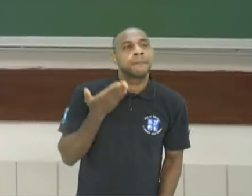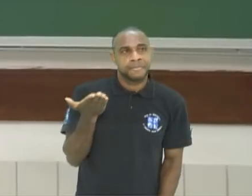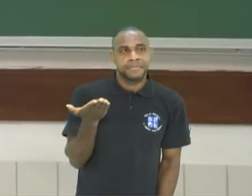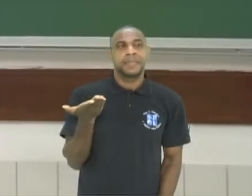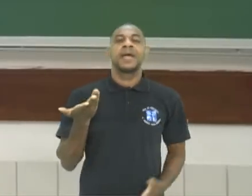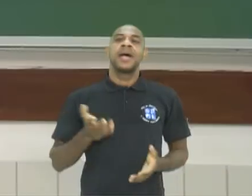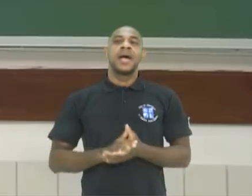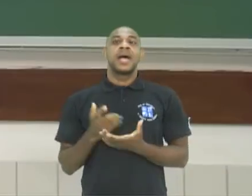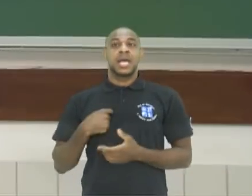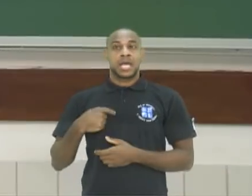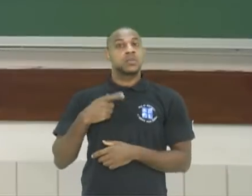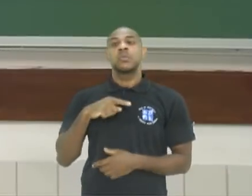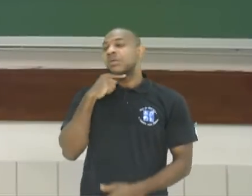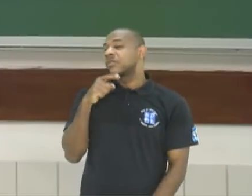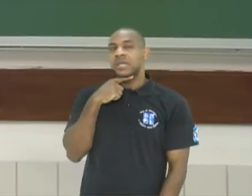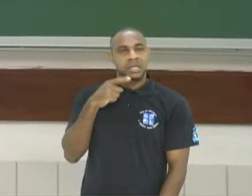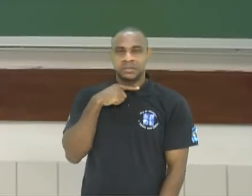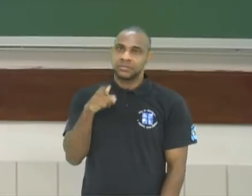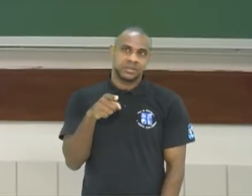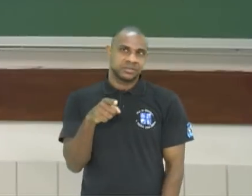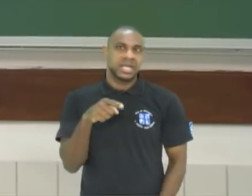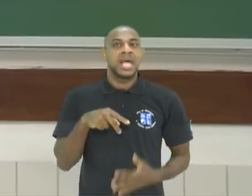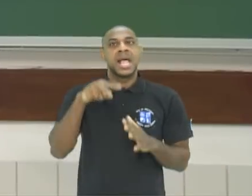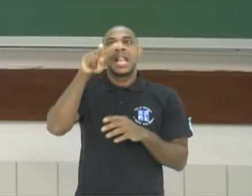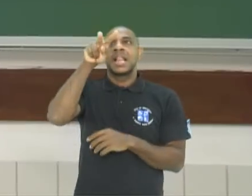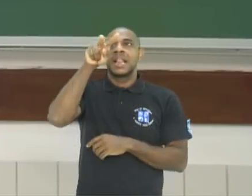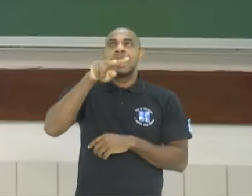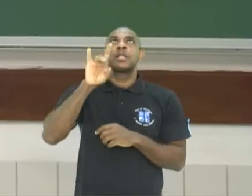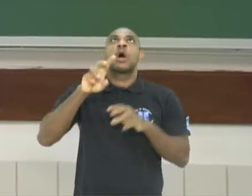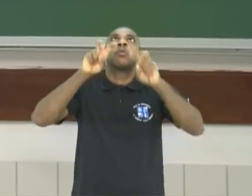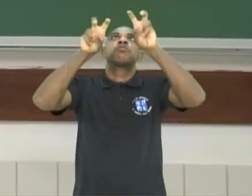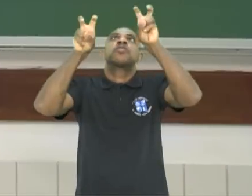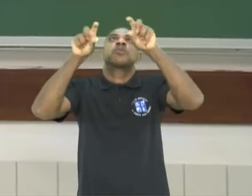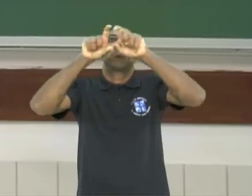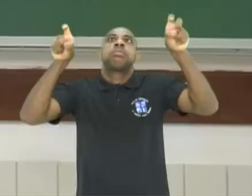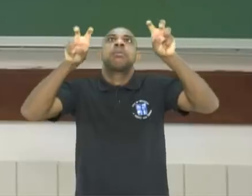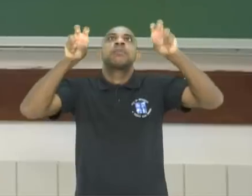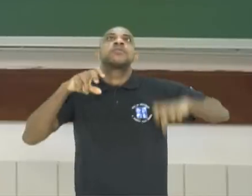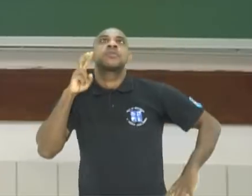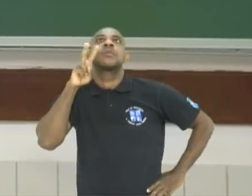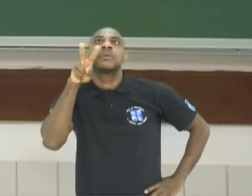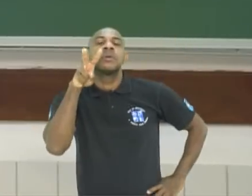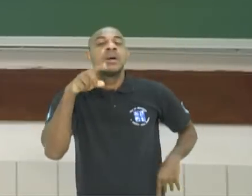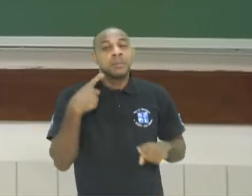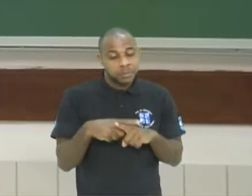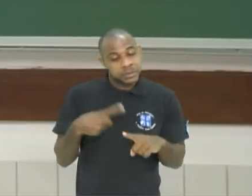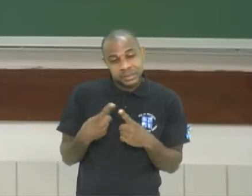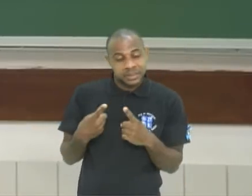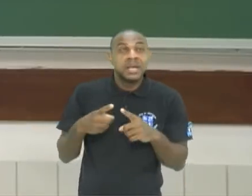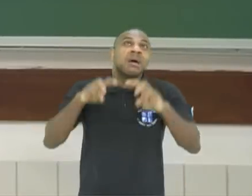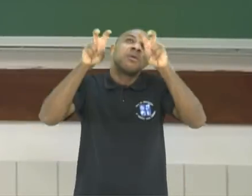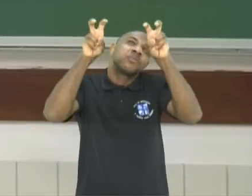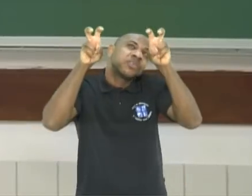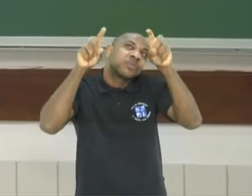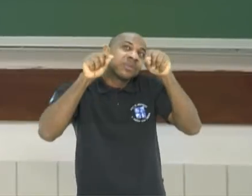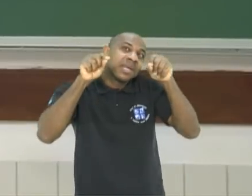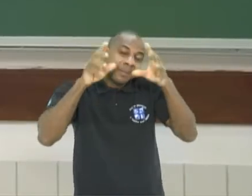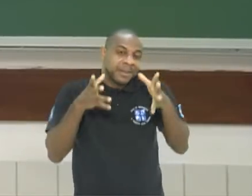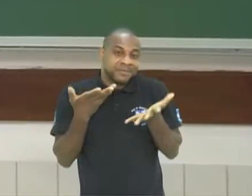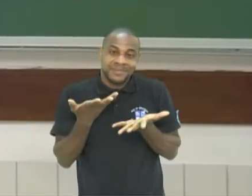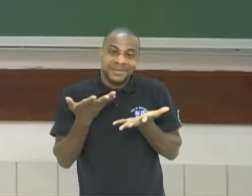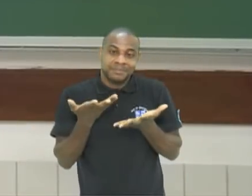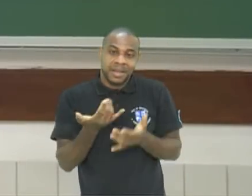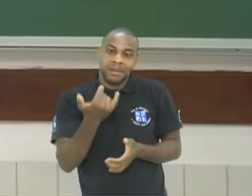redes sociais, é que não adianta você ler apenas o título da notícia. Por quê? Porque o título ele é para chamar a